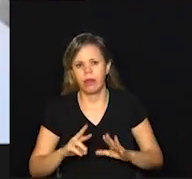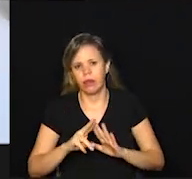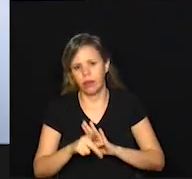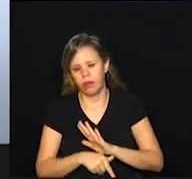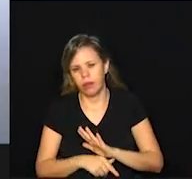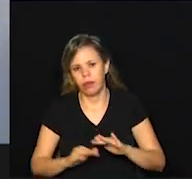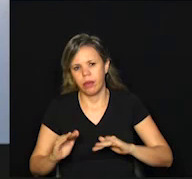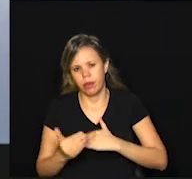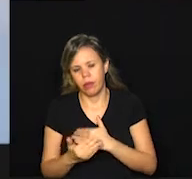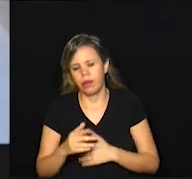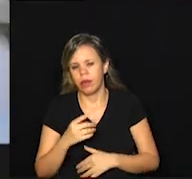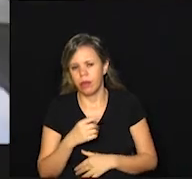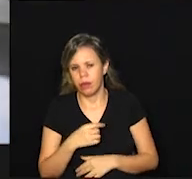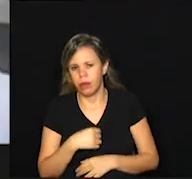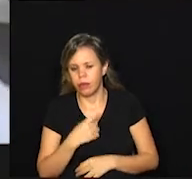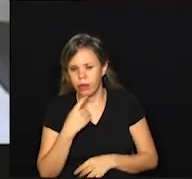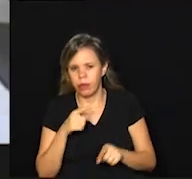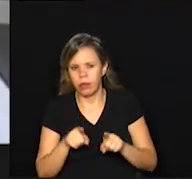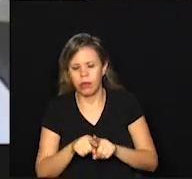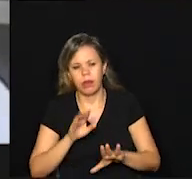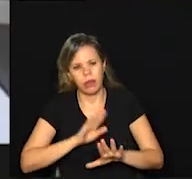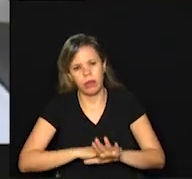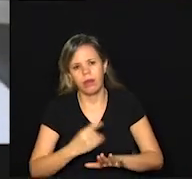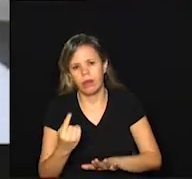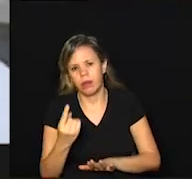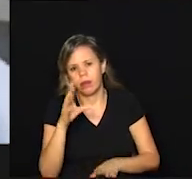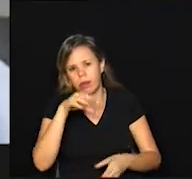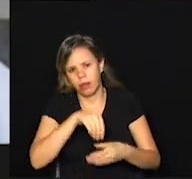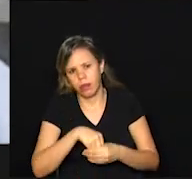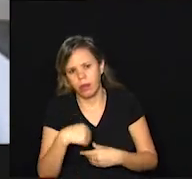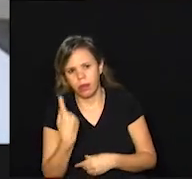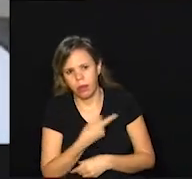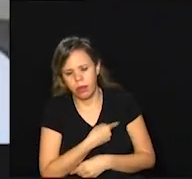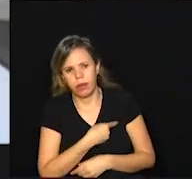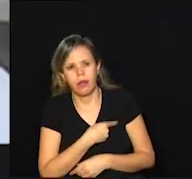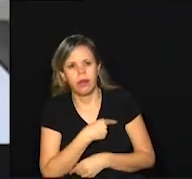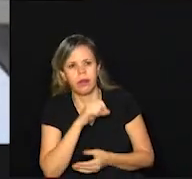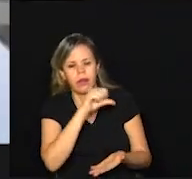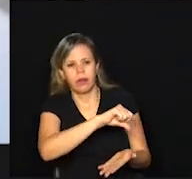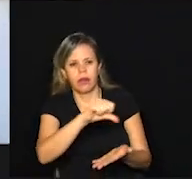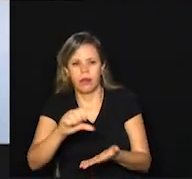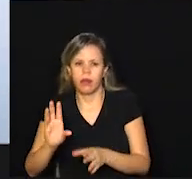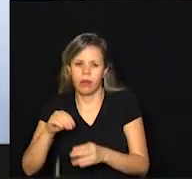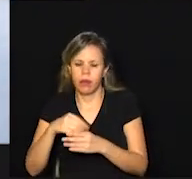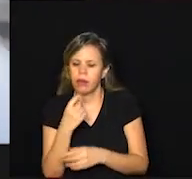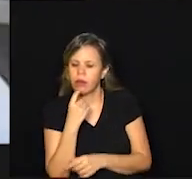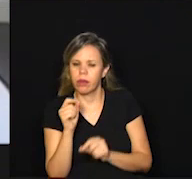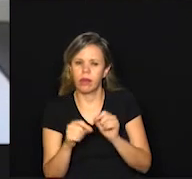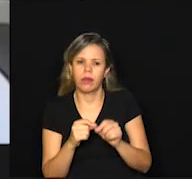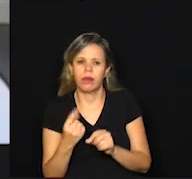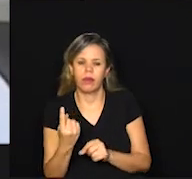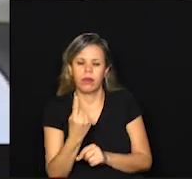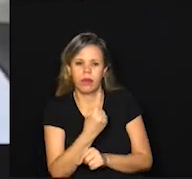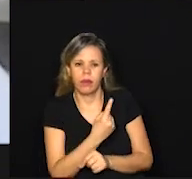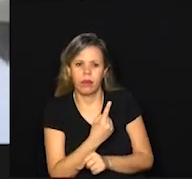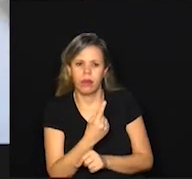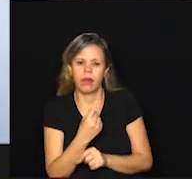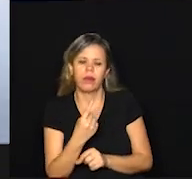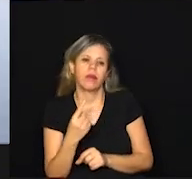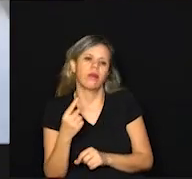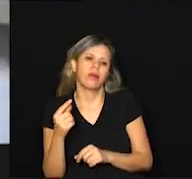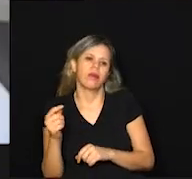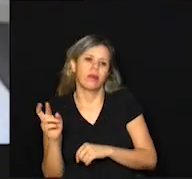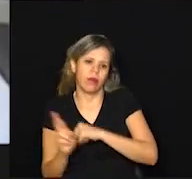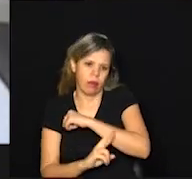e Um Bebê mas a gente tem que entender o lado de cá vida dessa nossa pele tonalidade que é para cada essa Anhanguera